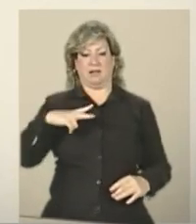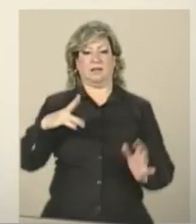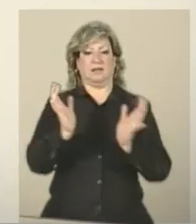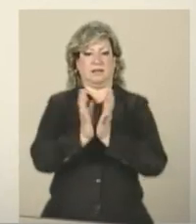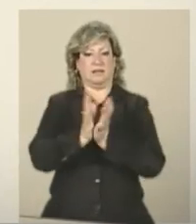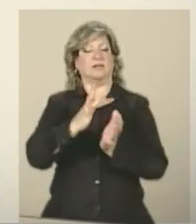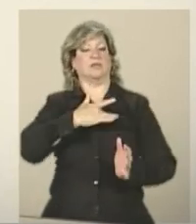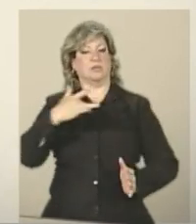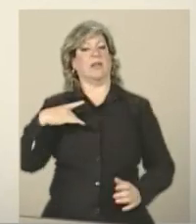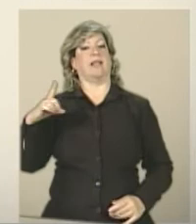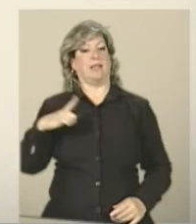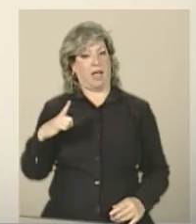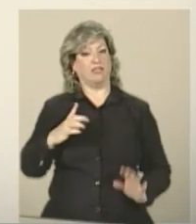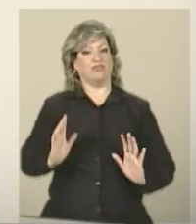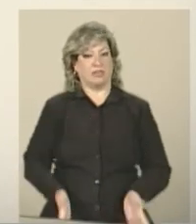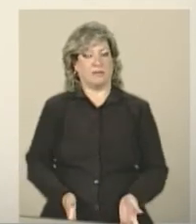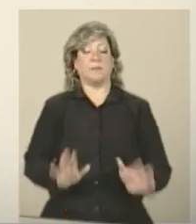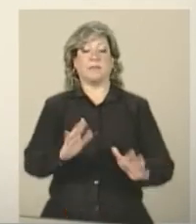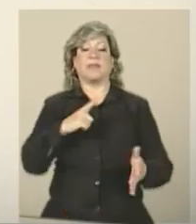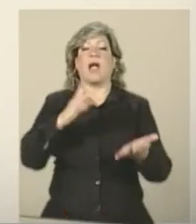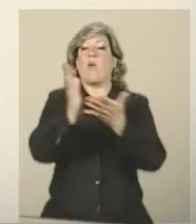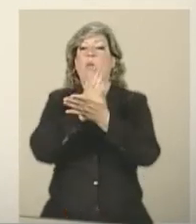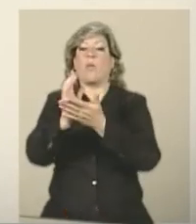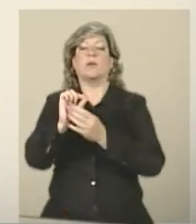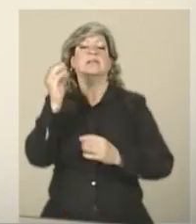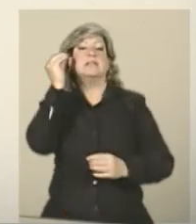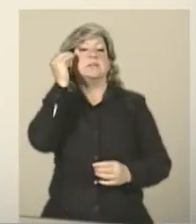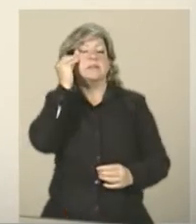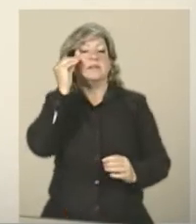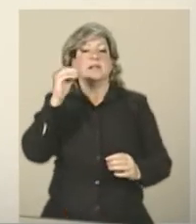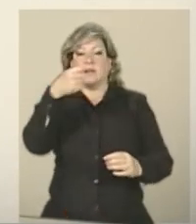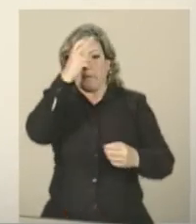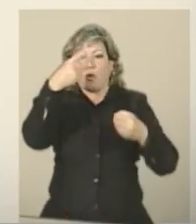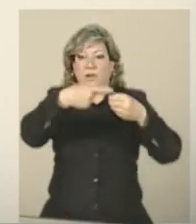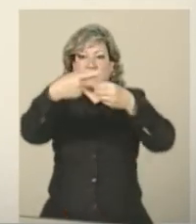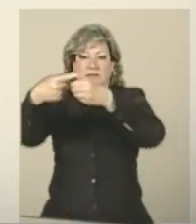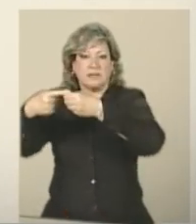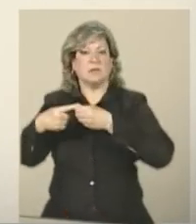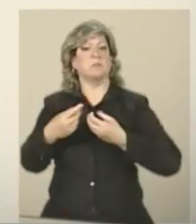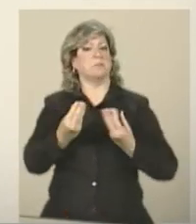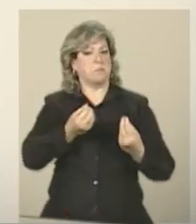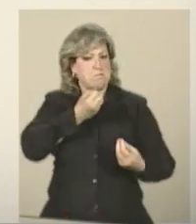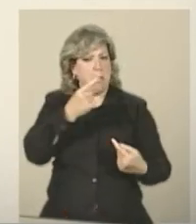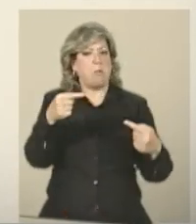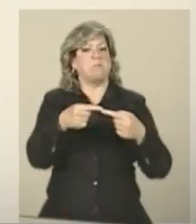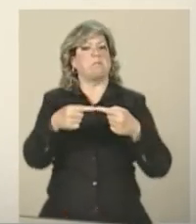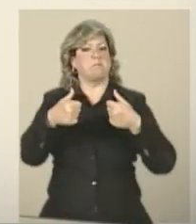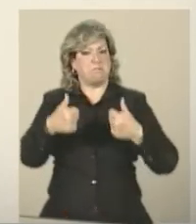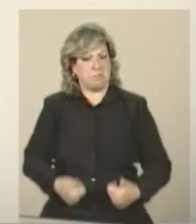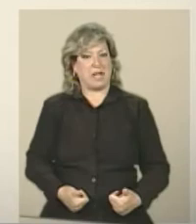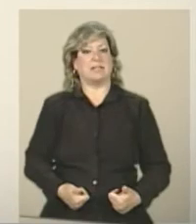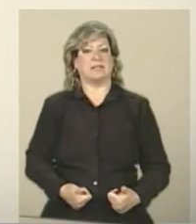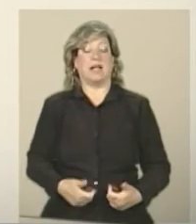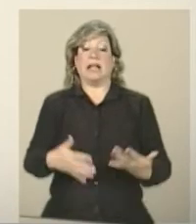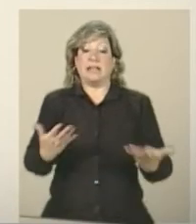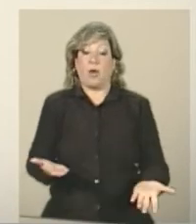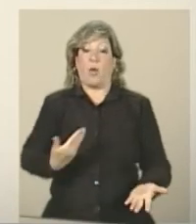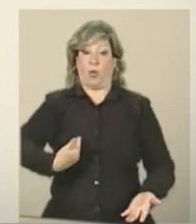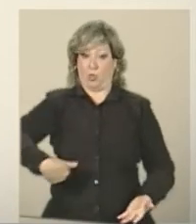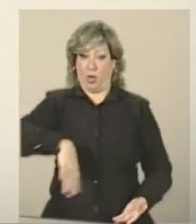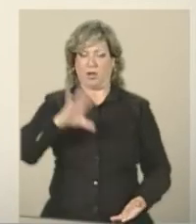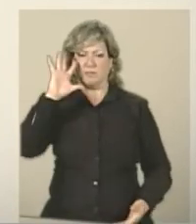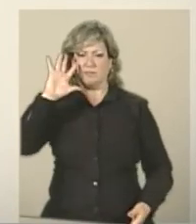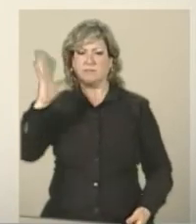privada de saúde e também temos algumas experiências municipais muito bem sucedidas nós então